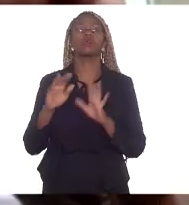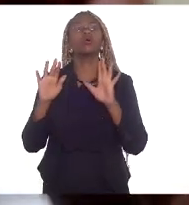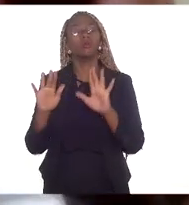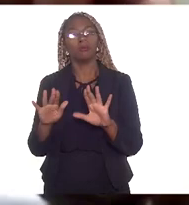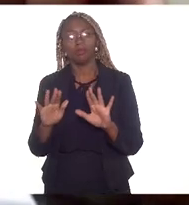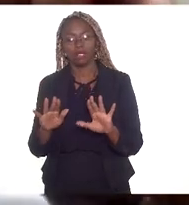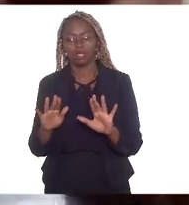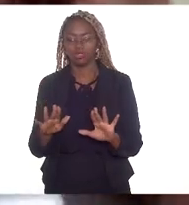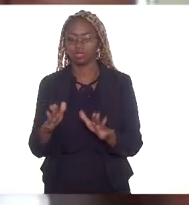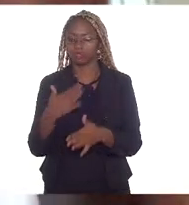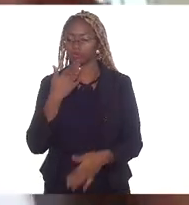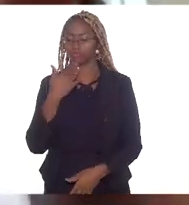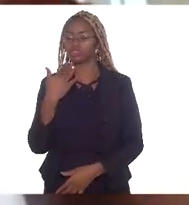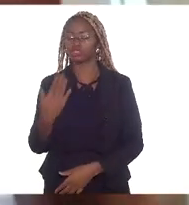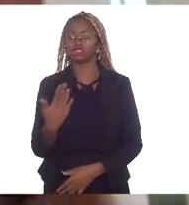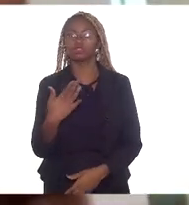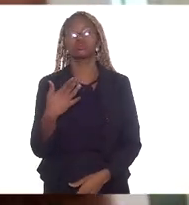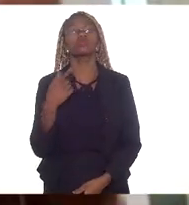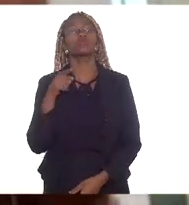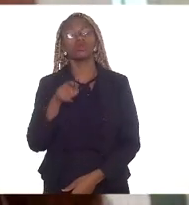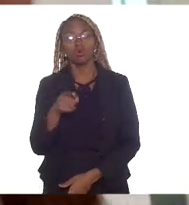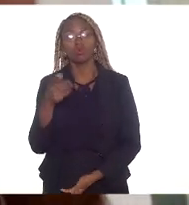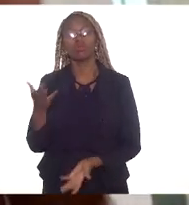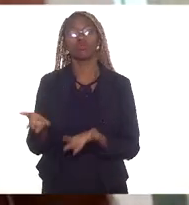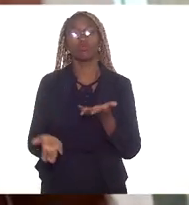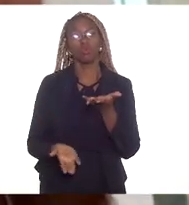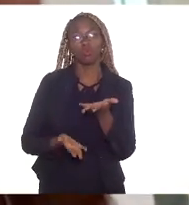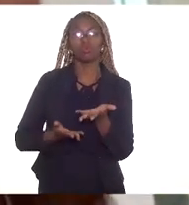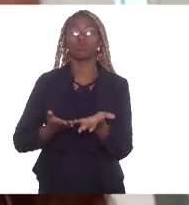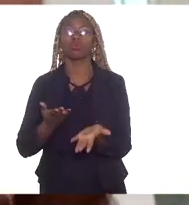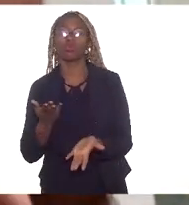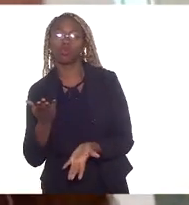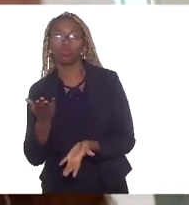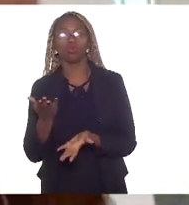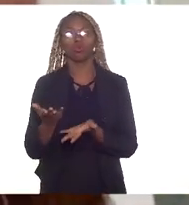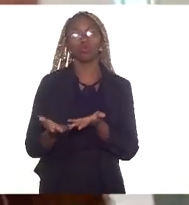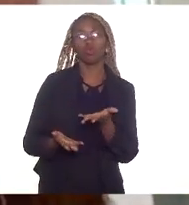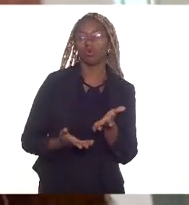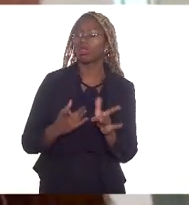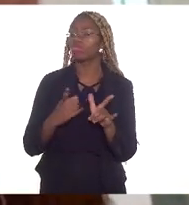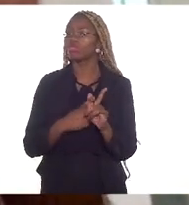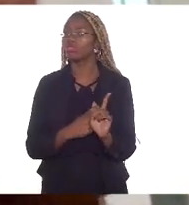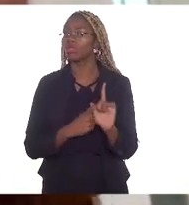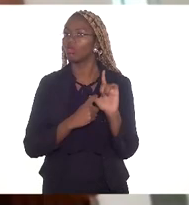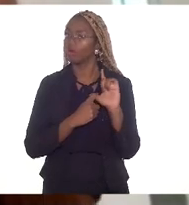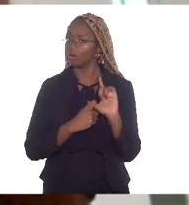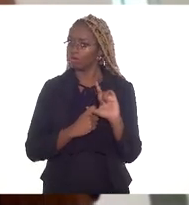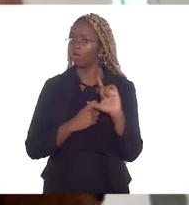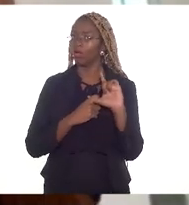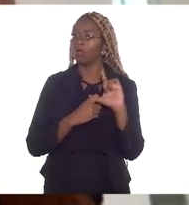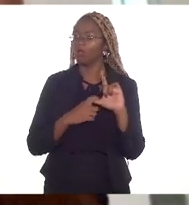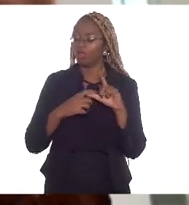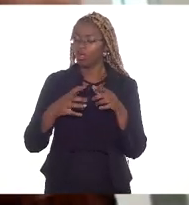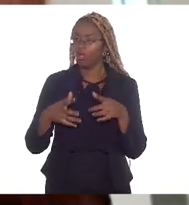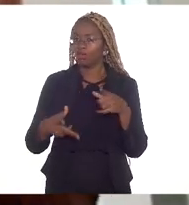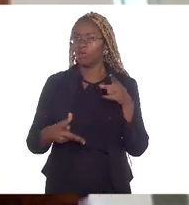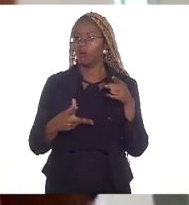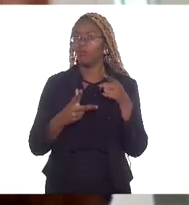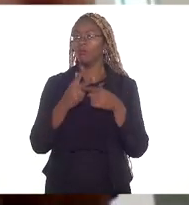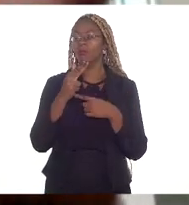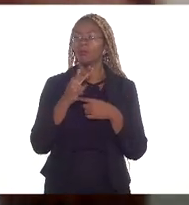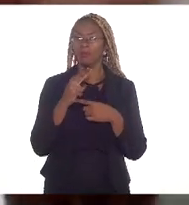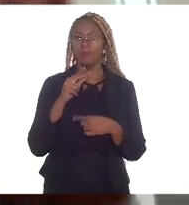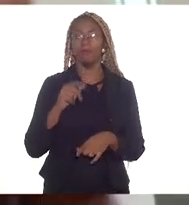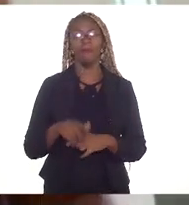que fosse dado a ele o tratamento dado das dívidas suspensas com credores que não